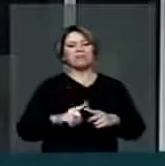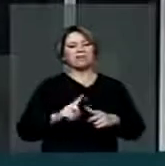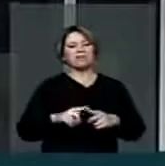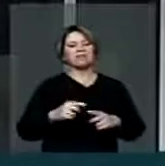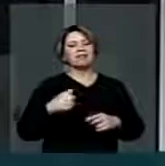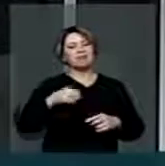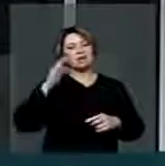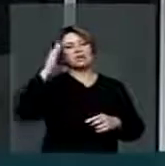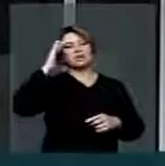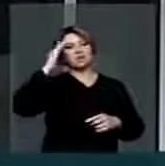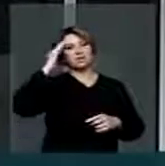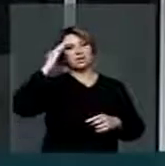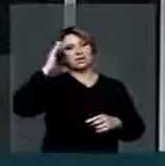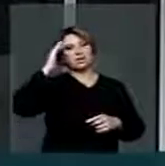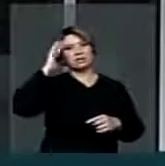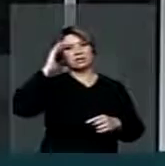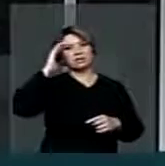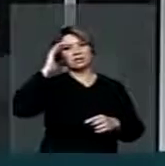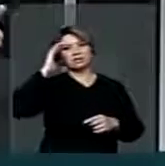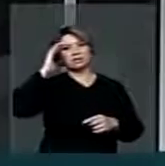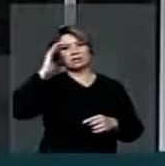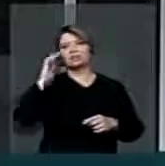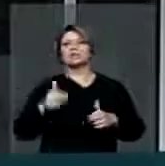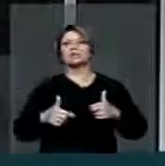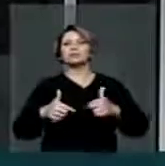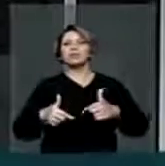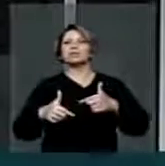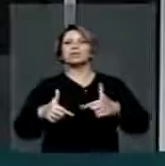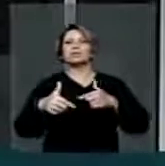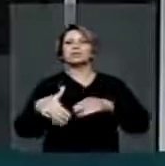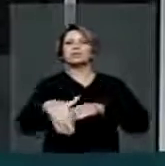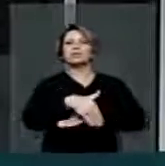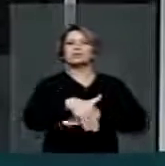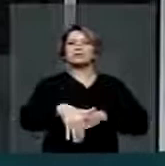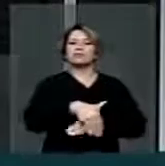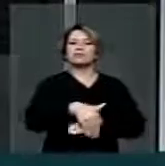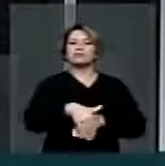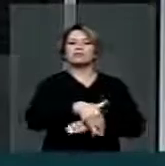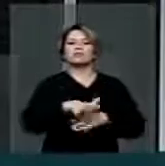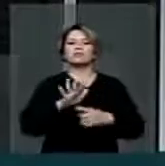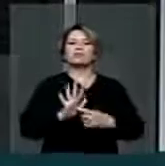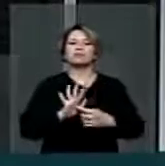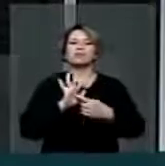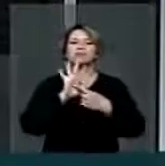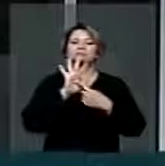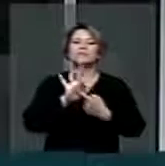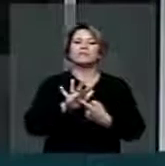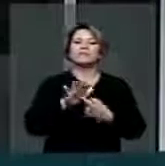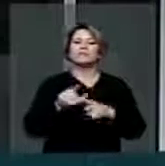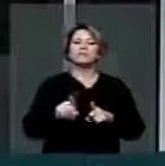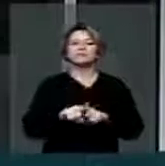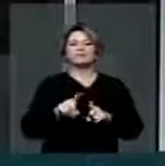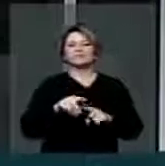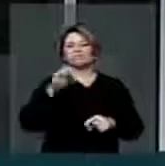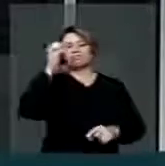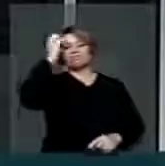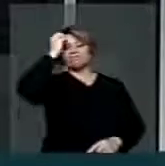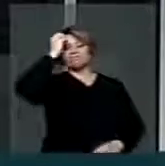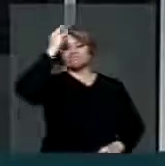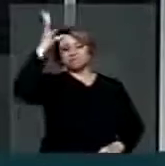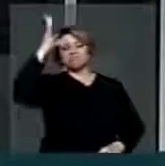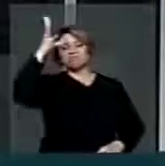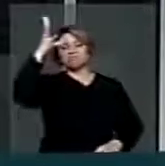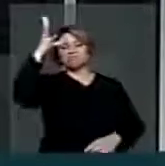que entende que estas mobilizações, elas são sintomas do esgotamento de um determinado